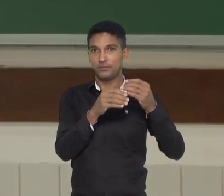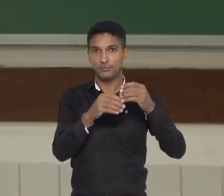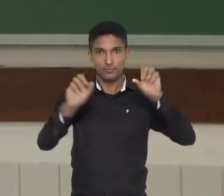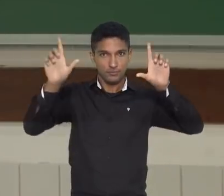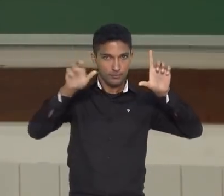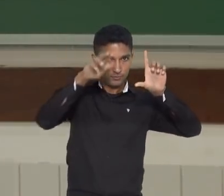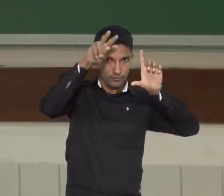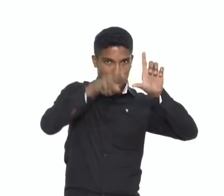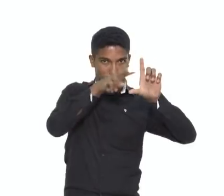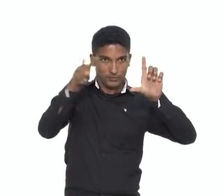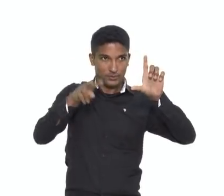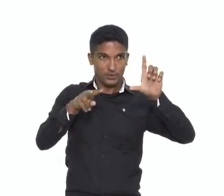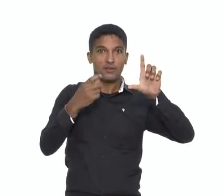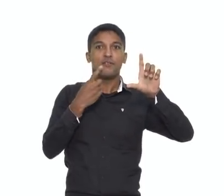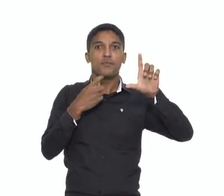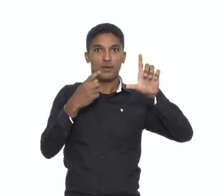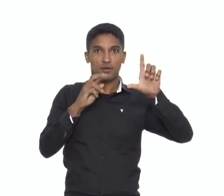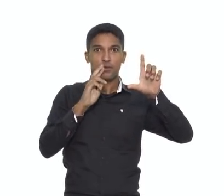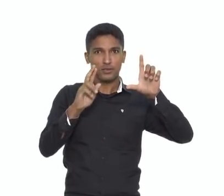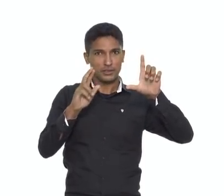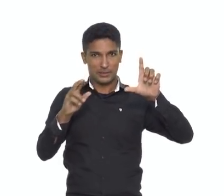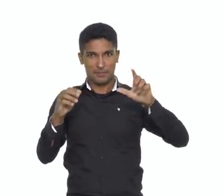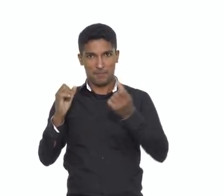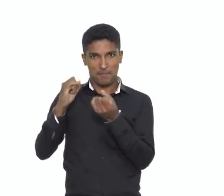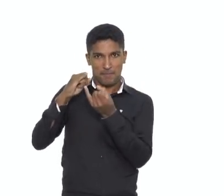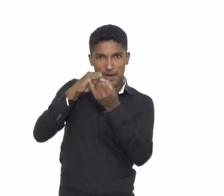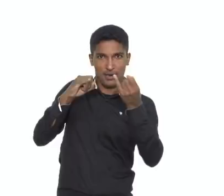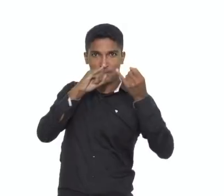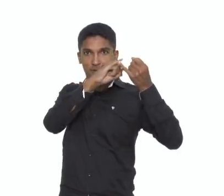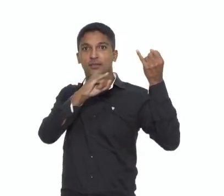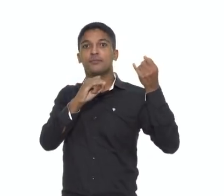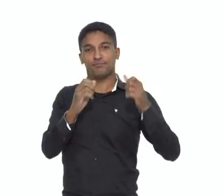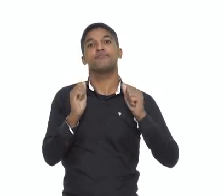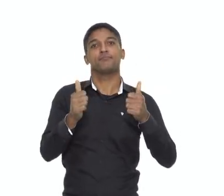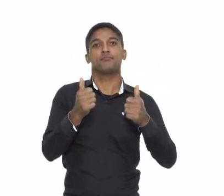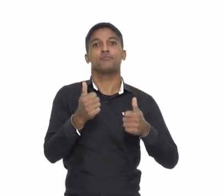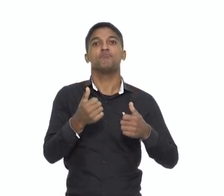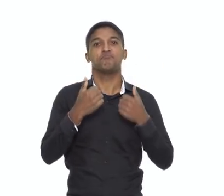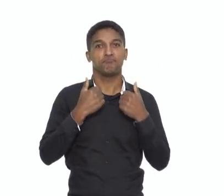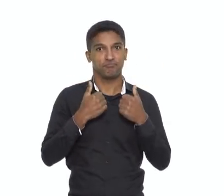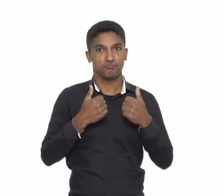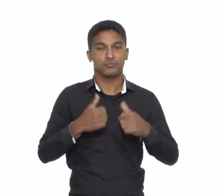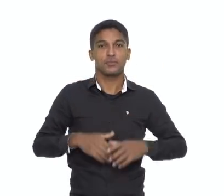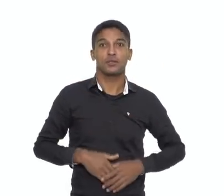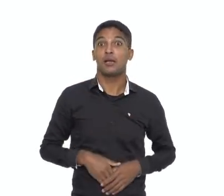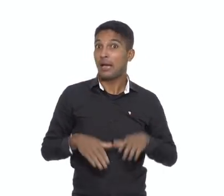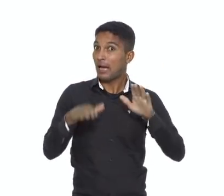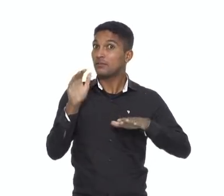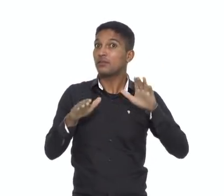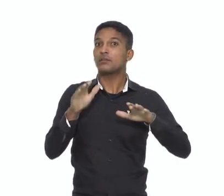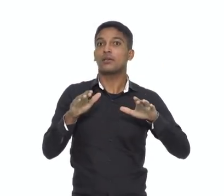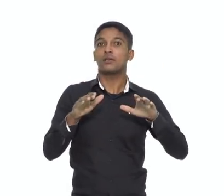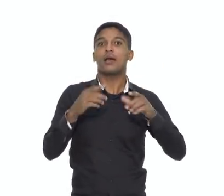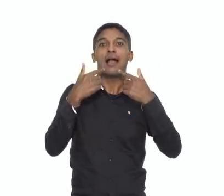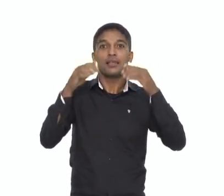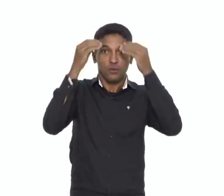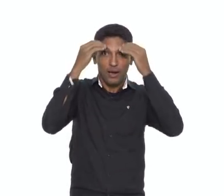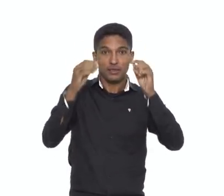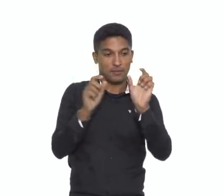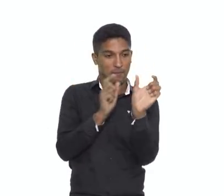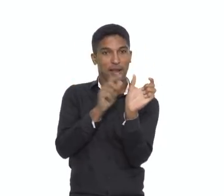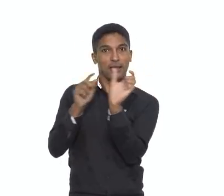está correta também. Então, muitas vezes em um diálogo, as palavras podem ser mal interpretadas, fazendo com que